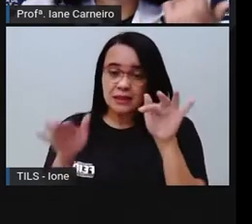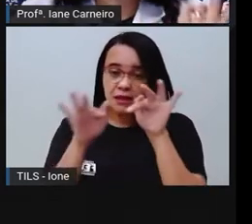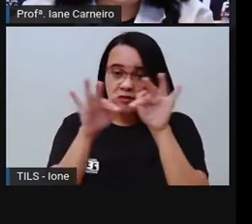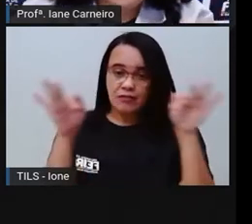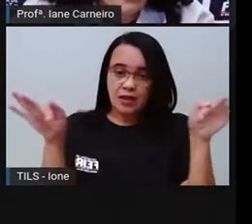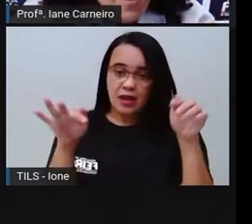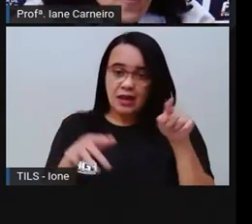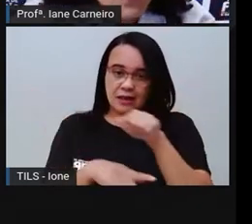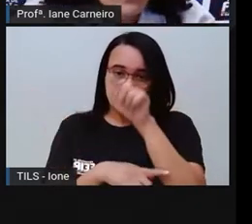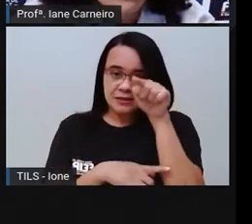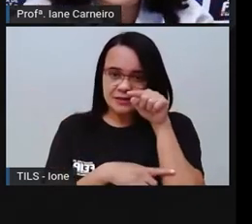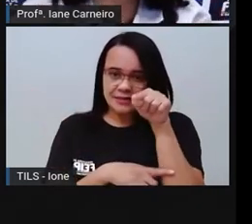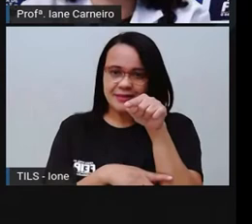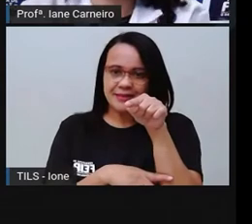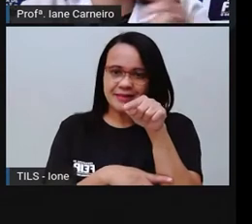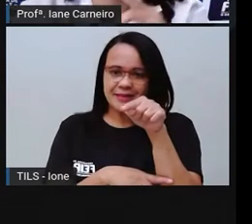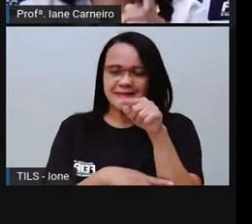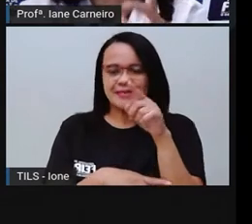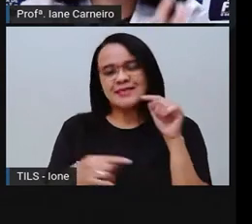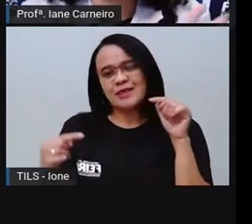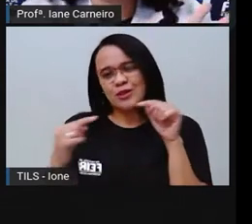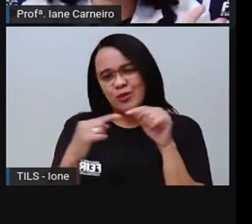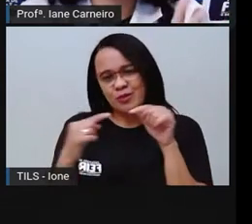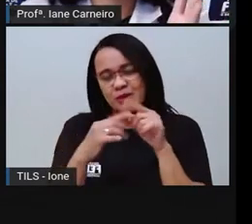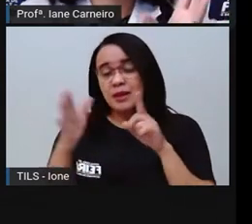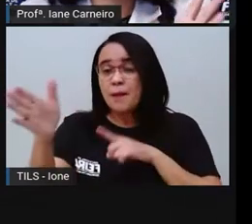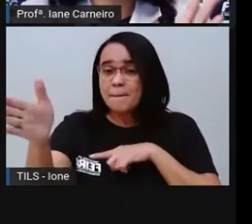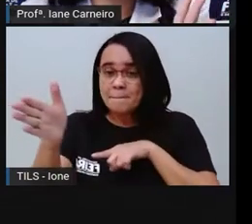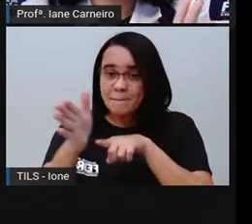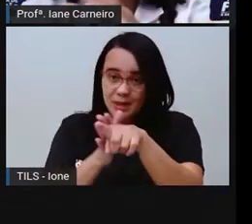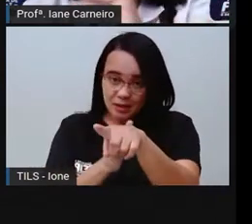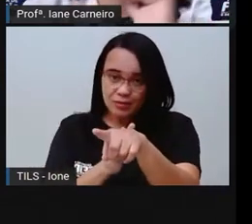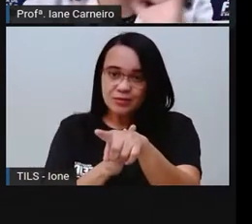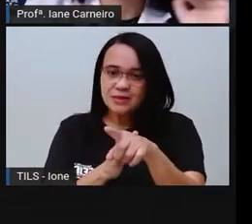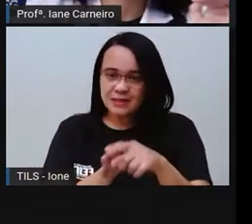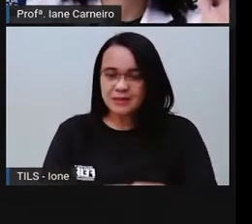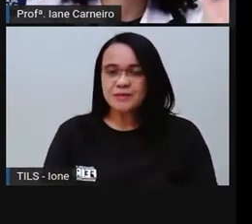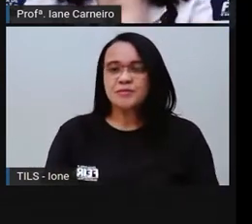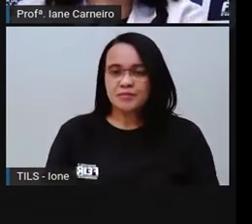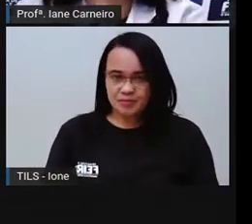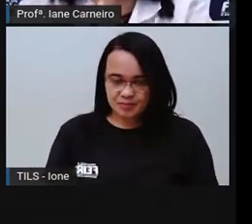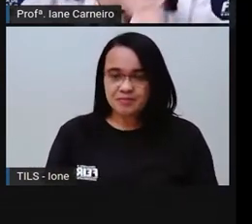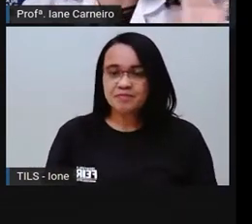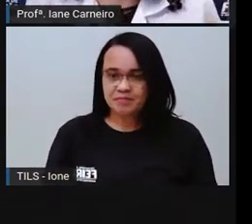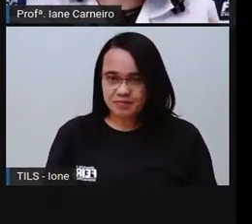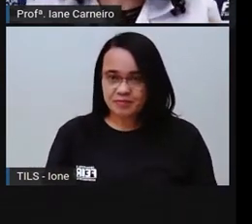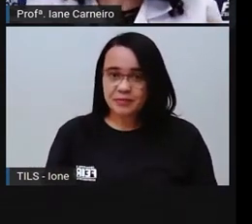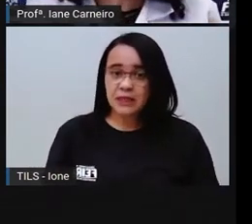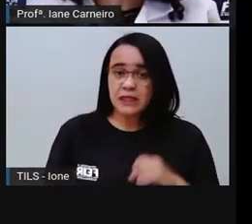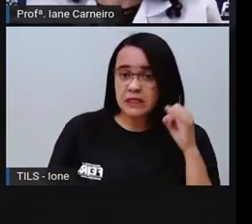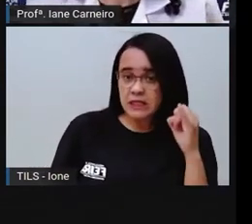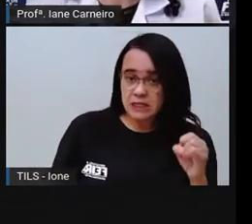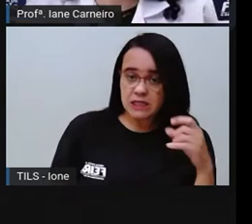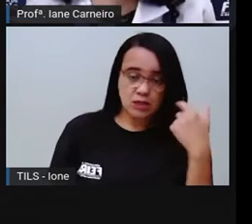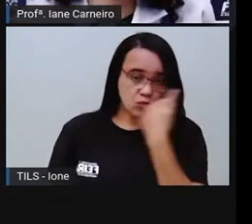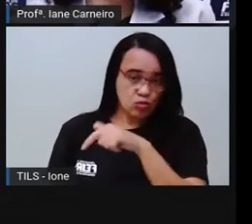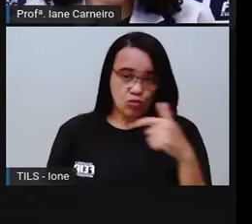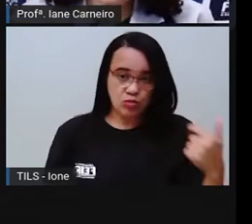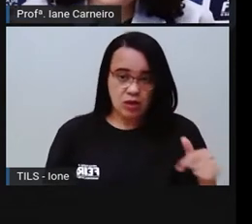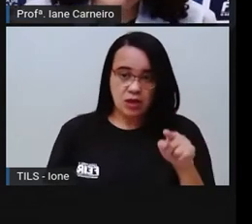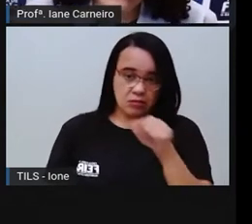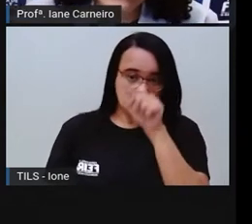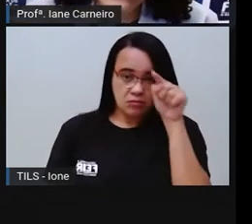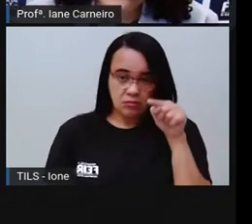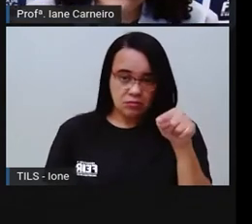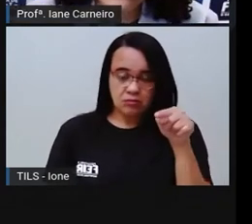falavam gato comeu né mas não tem interrogação Então tem que ser o que gato o meu tá certo então